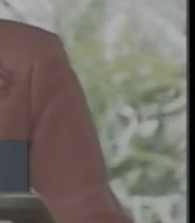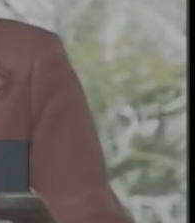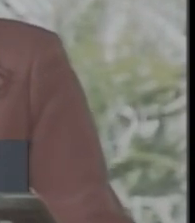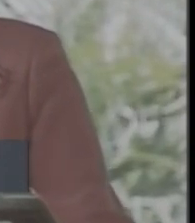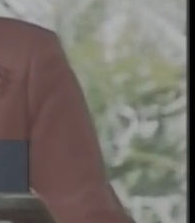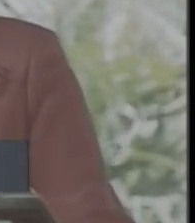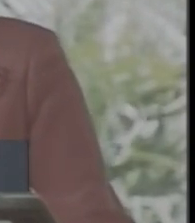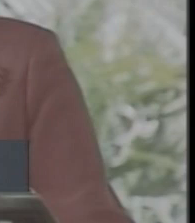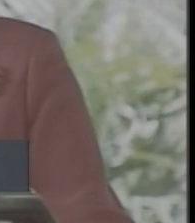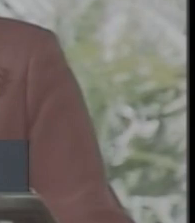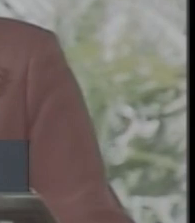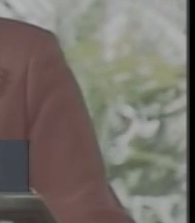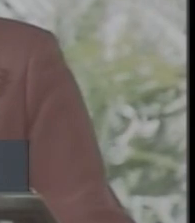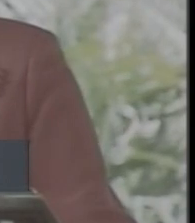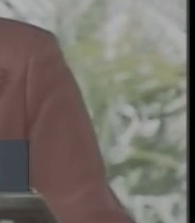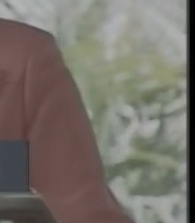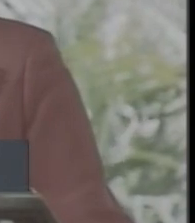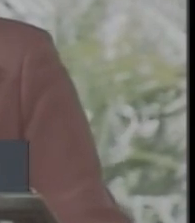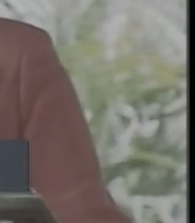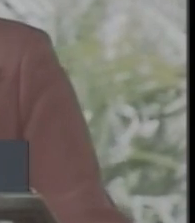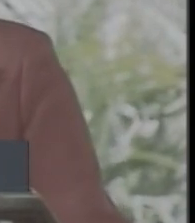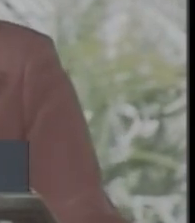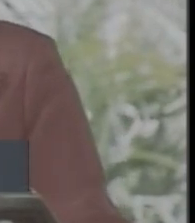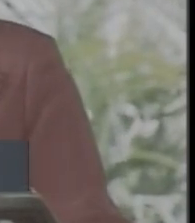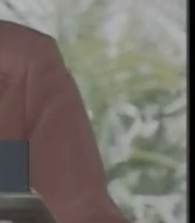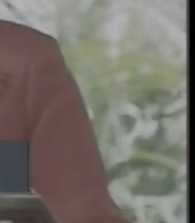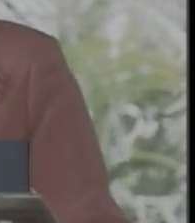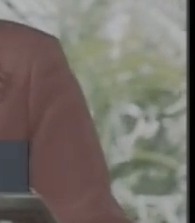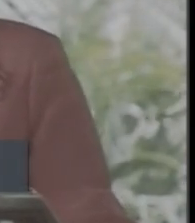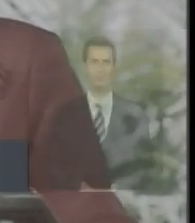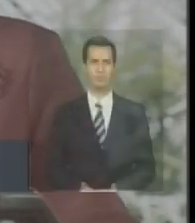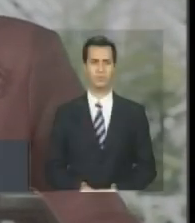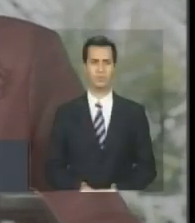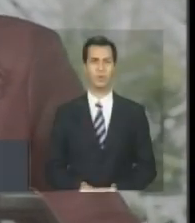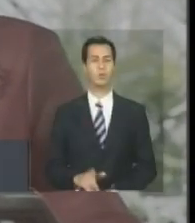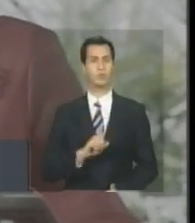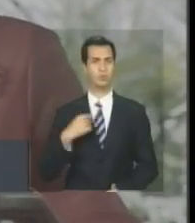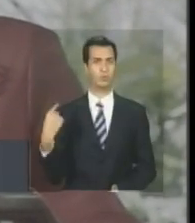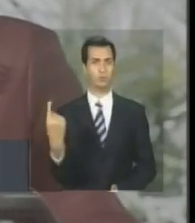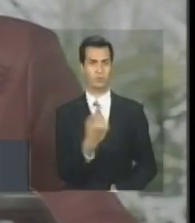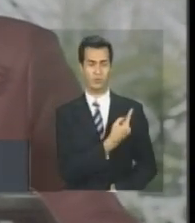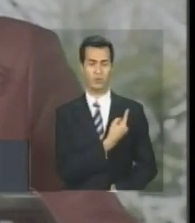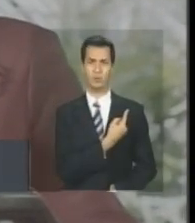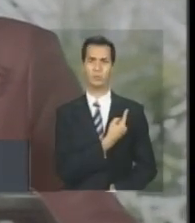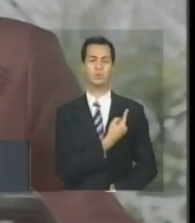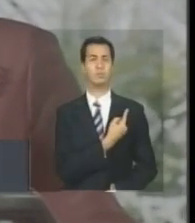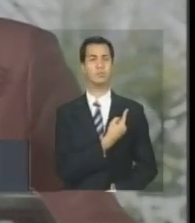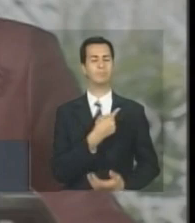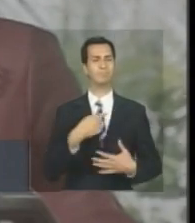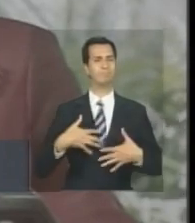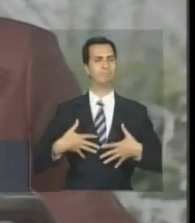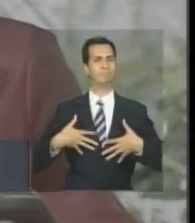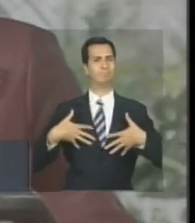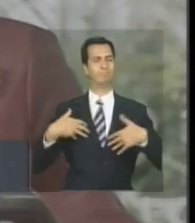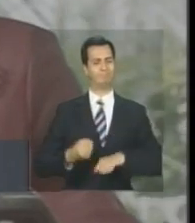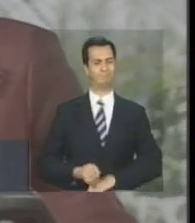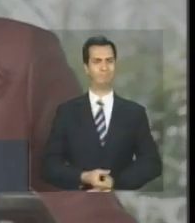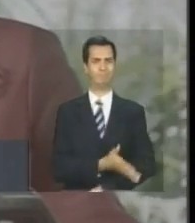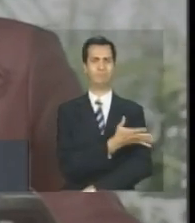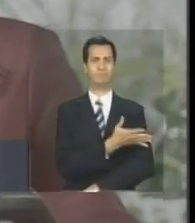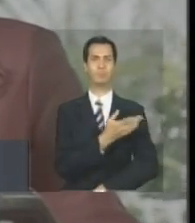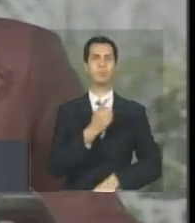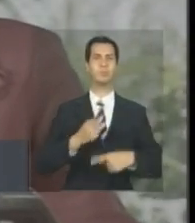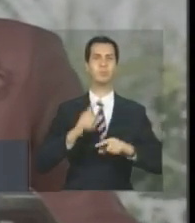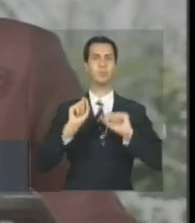motif de fierté pour le Brésil et pour les Brésiliens. Todos nós nos emocionamos ao ver a extraordinária energia com